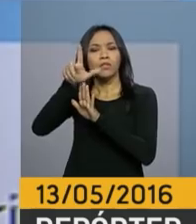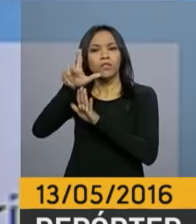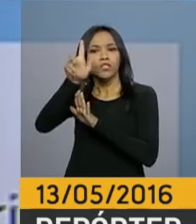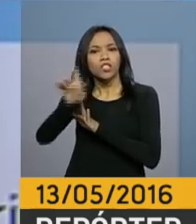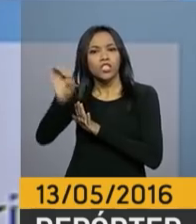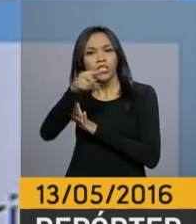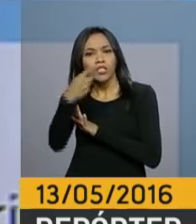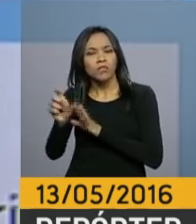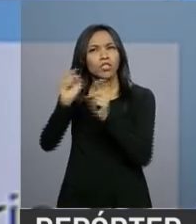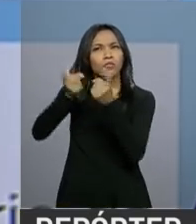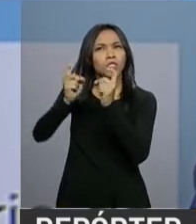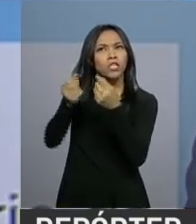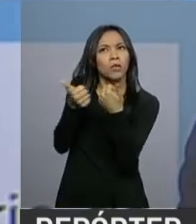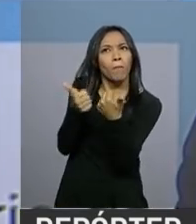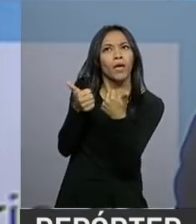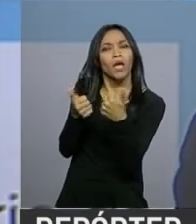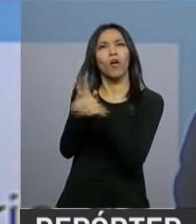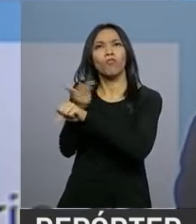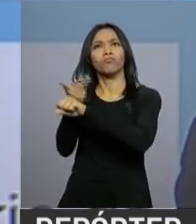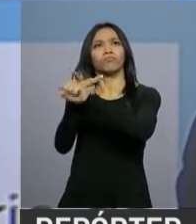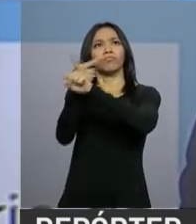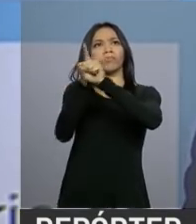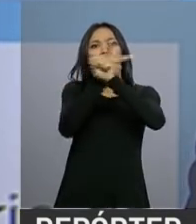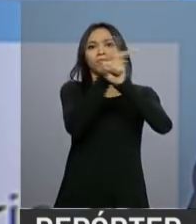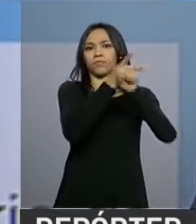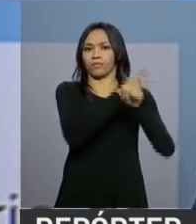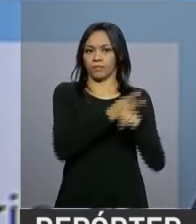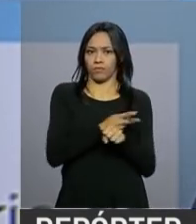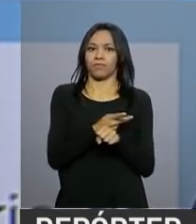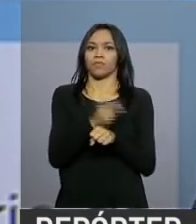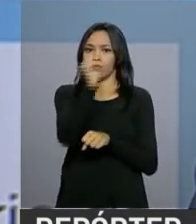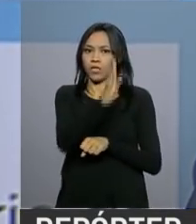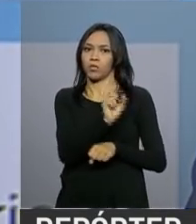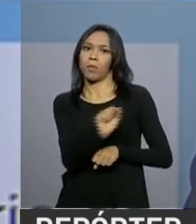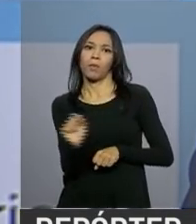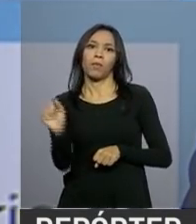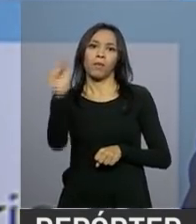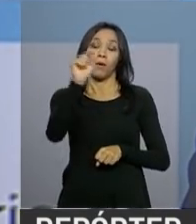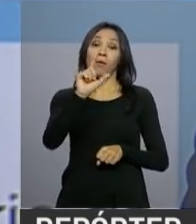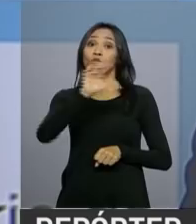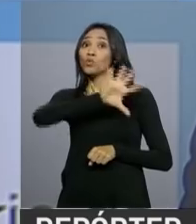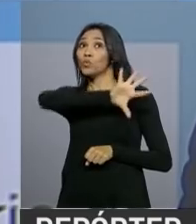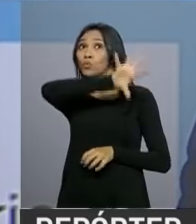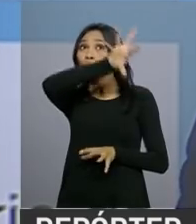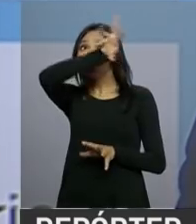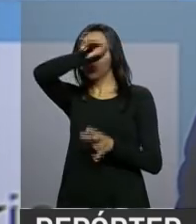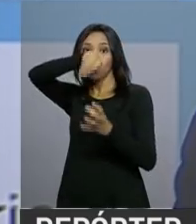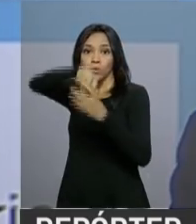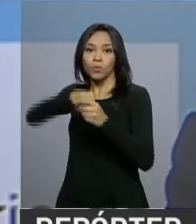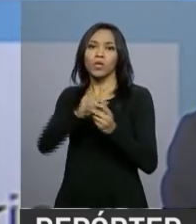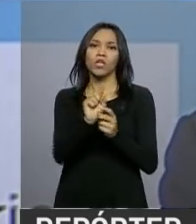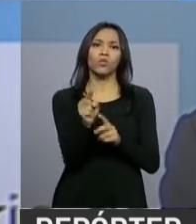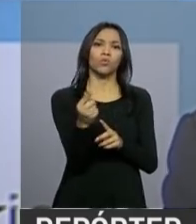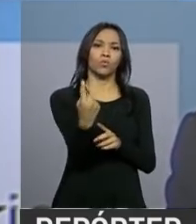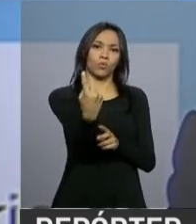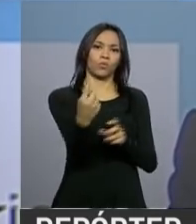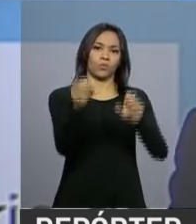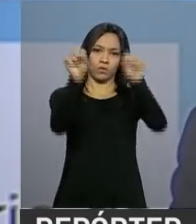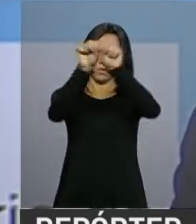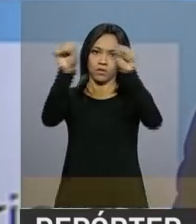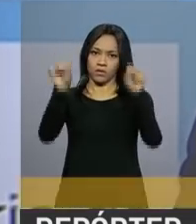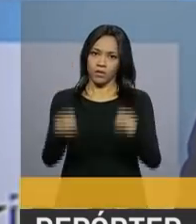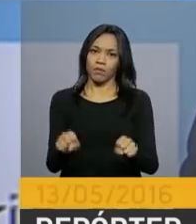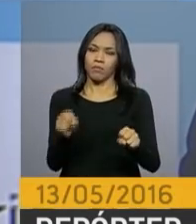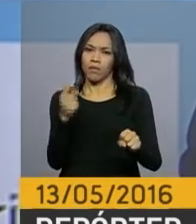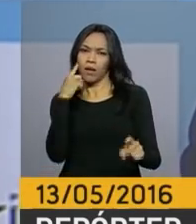informação completa de todos os gastos do Integradas em um único sistema nós poderemos identificar